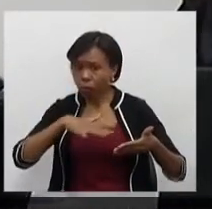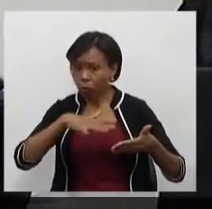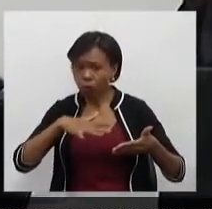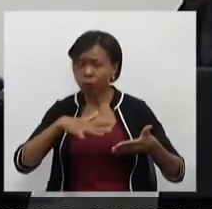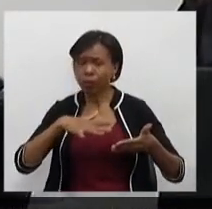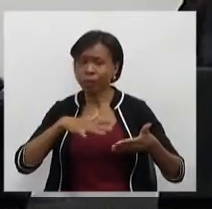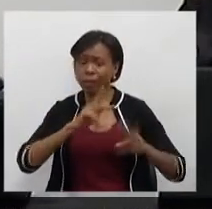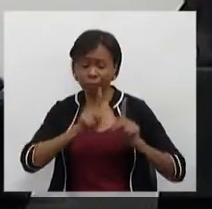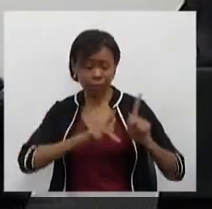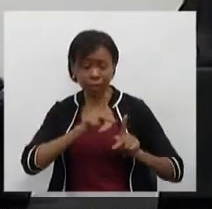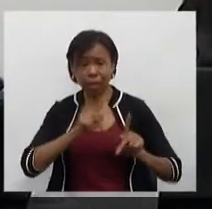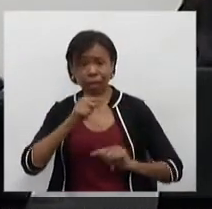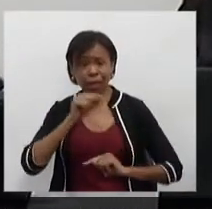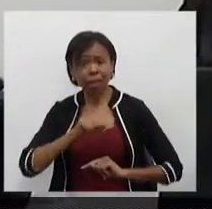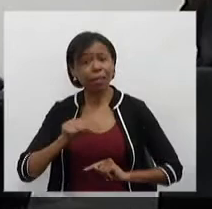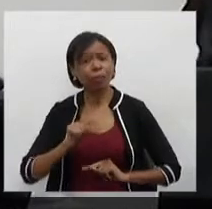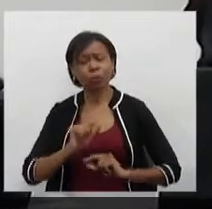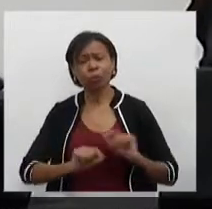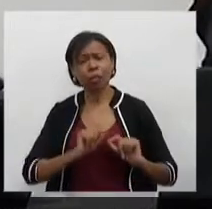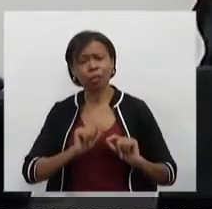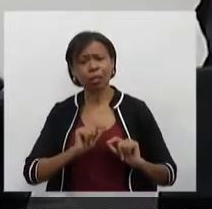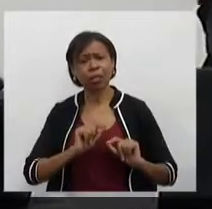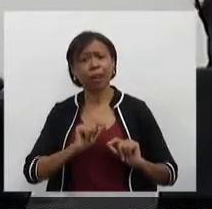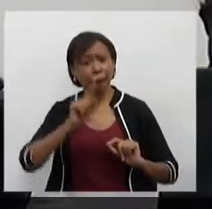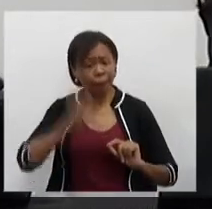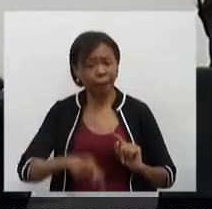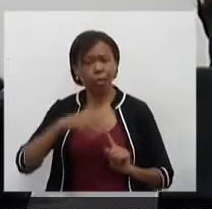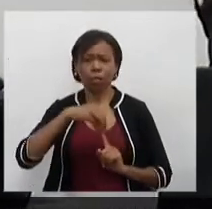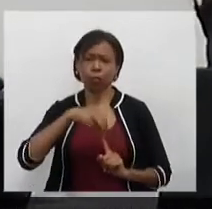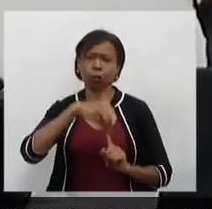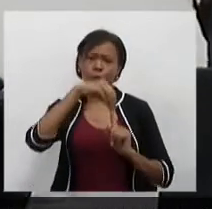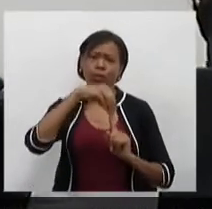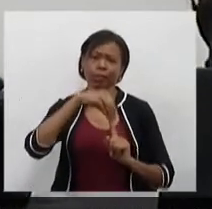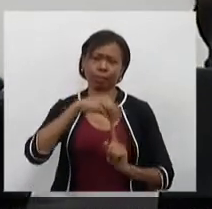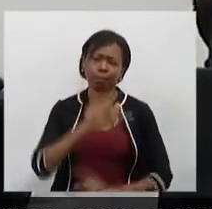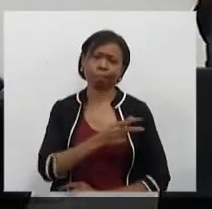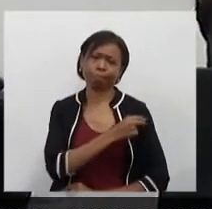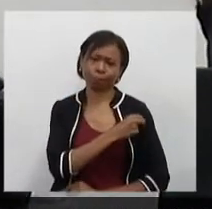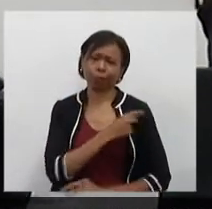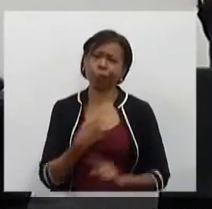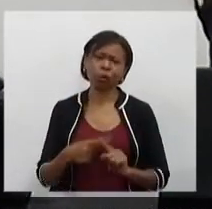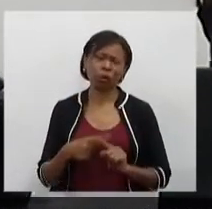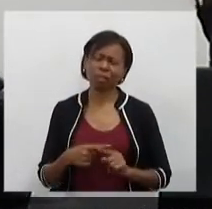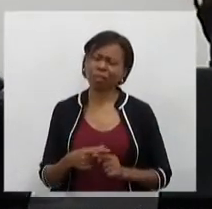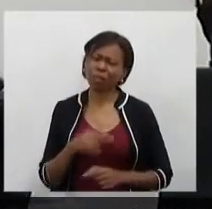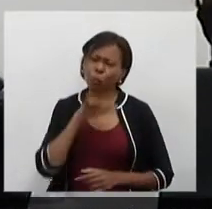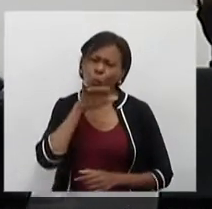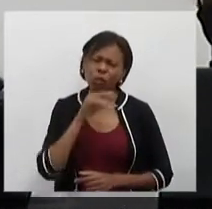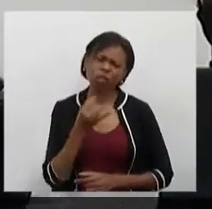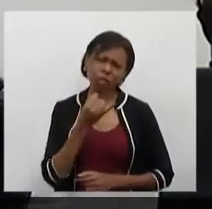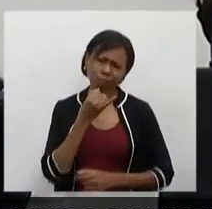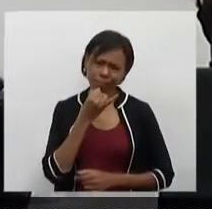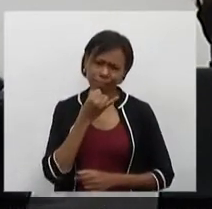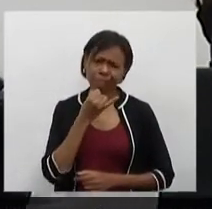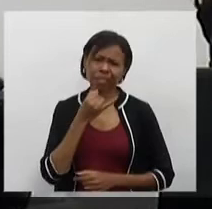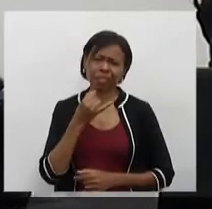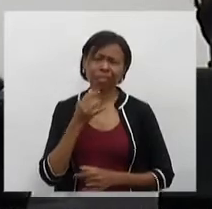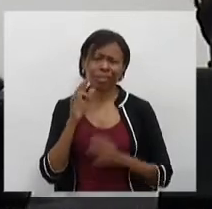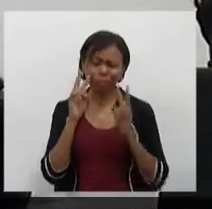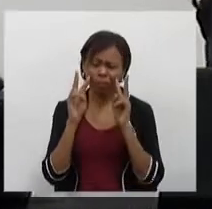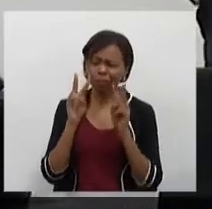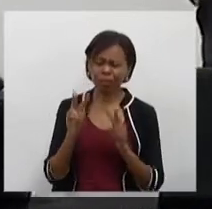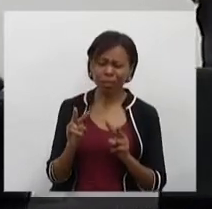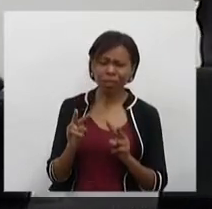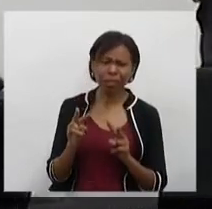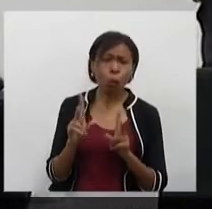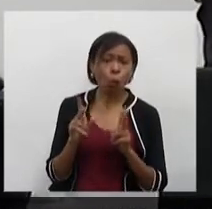as pessoas que estão prioritárias dessa vacina, porque é muito triste a gente acompanhar, como eu acompanhei ontem, a perda